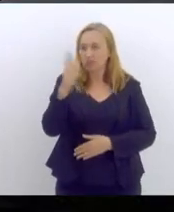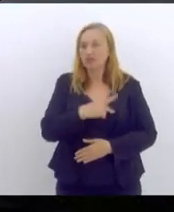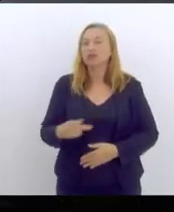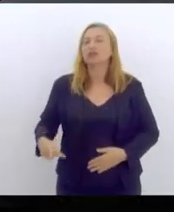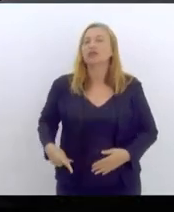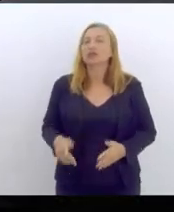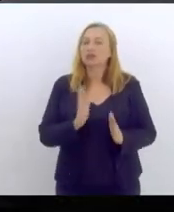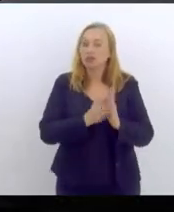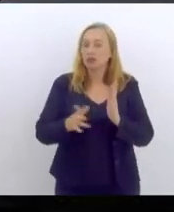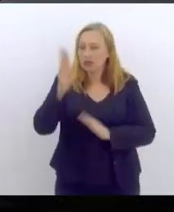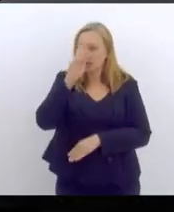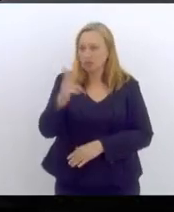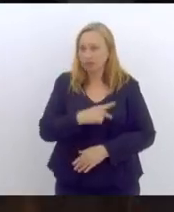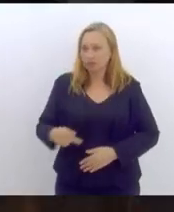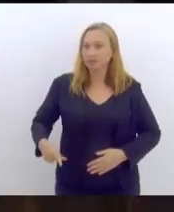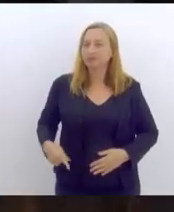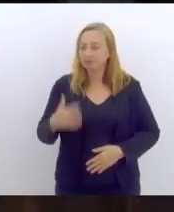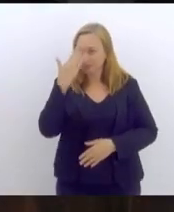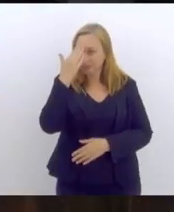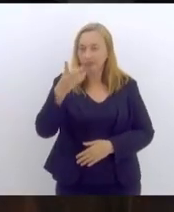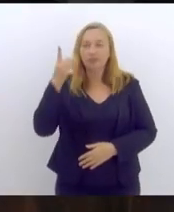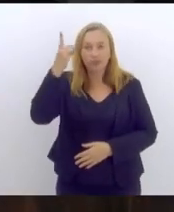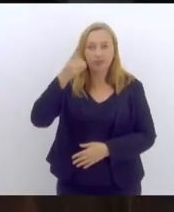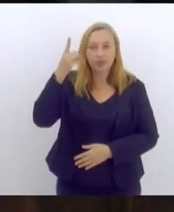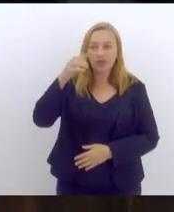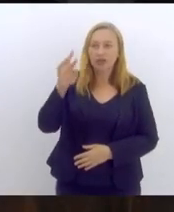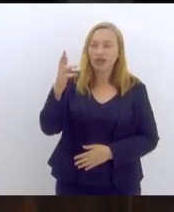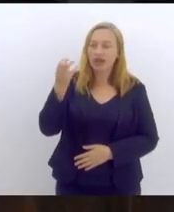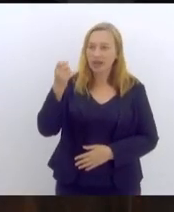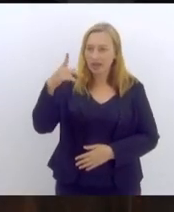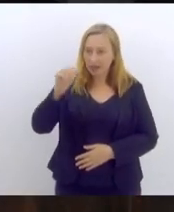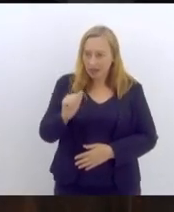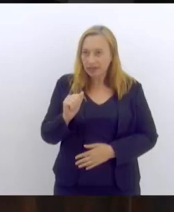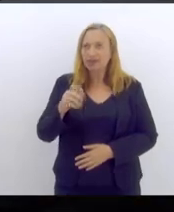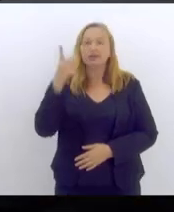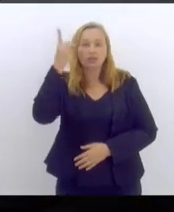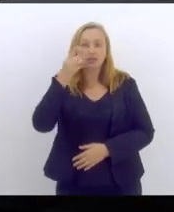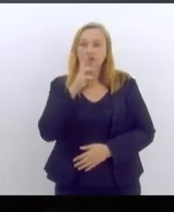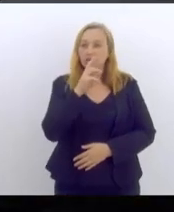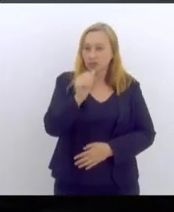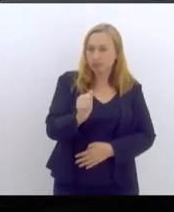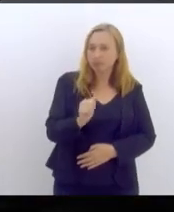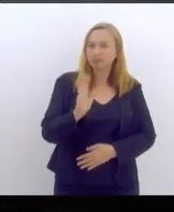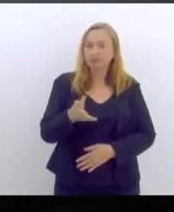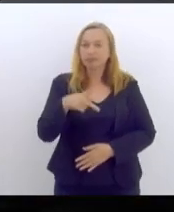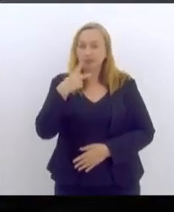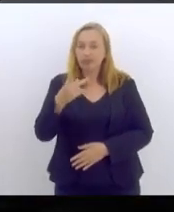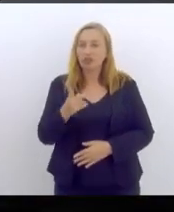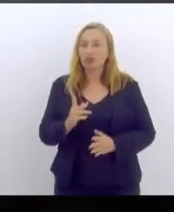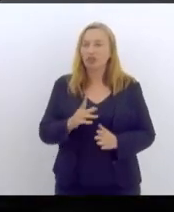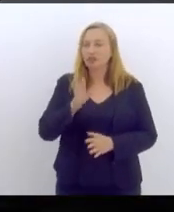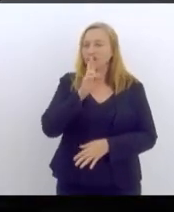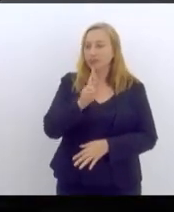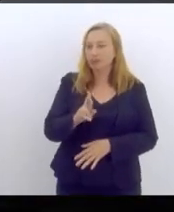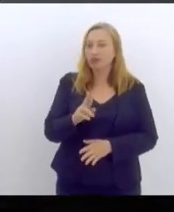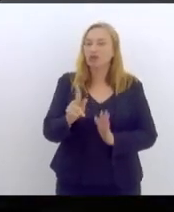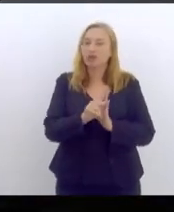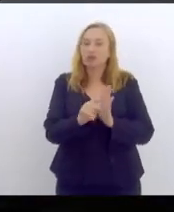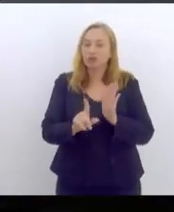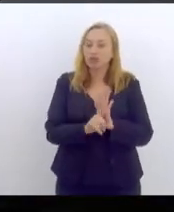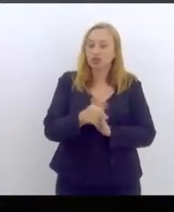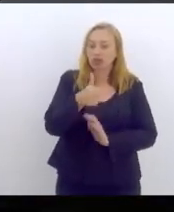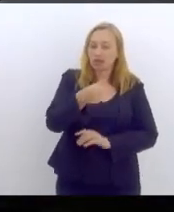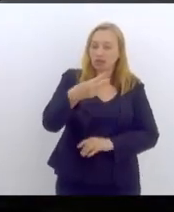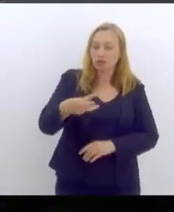presidente, questão de ordem. Vossa Excelência... Eu que agradeço, deputada Élica. Questão de ordem, deputado Rodrigo Amorim. Vossa Excelência já proclamou o resultado do projeto 1431?